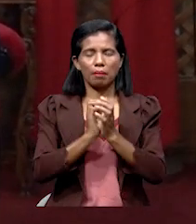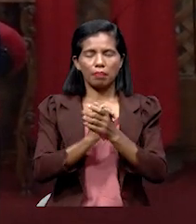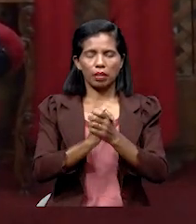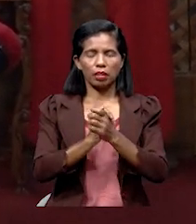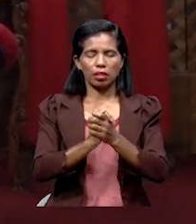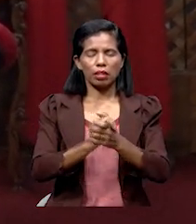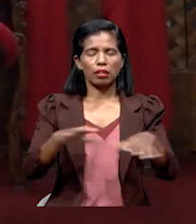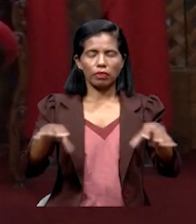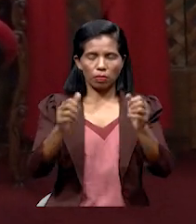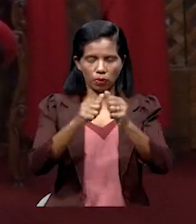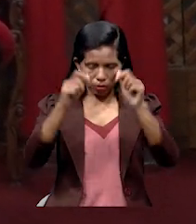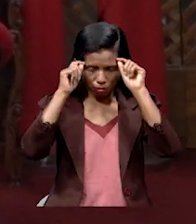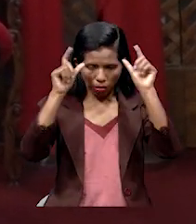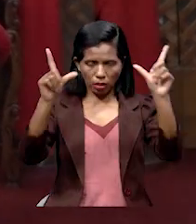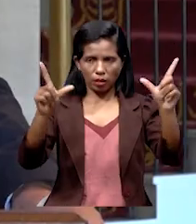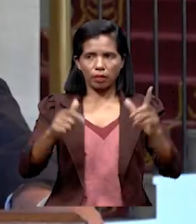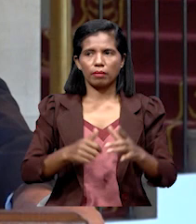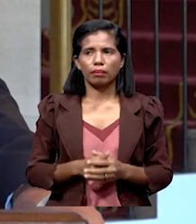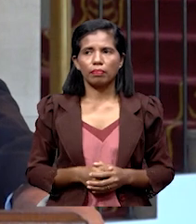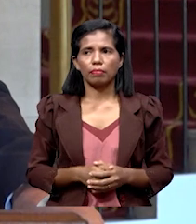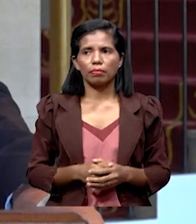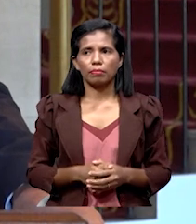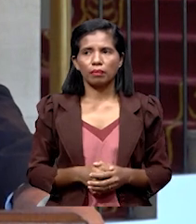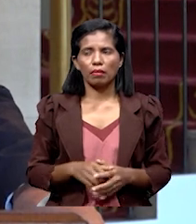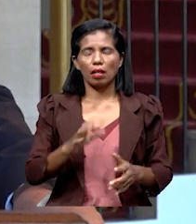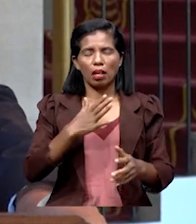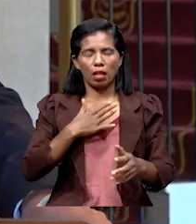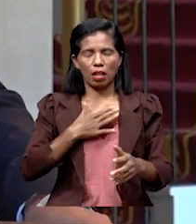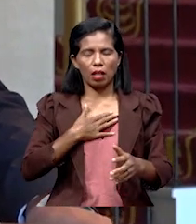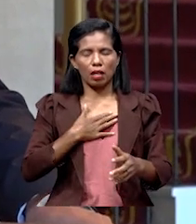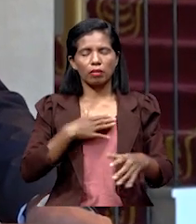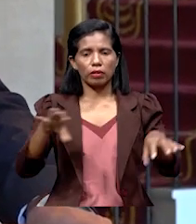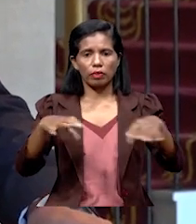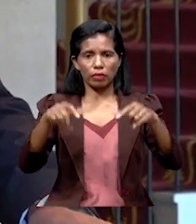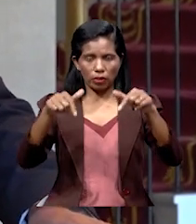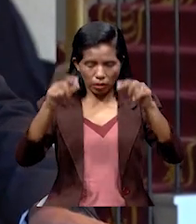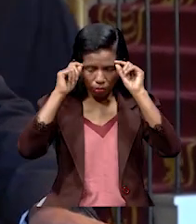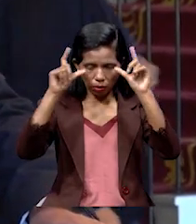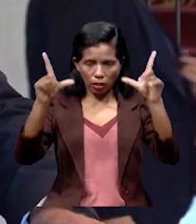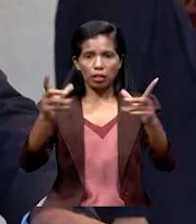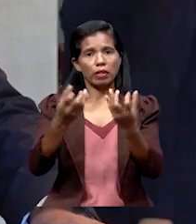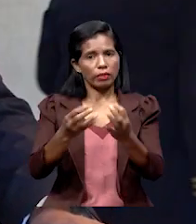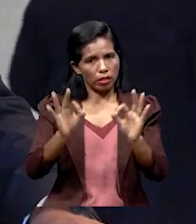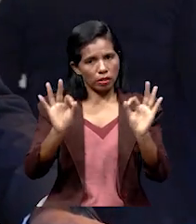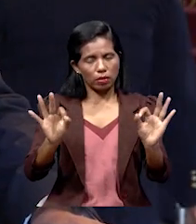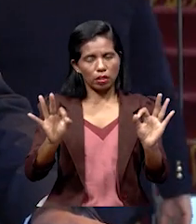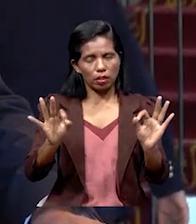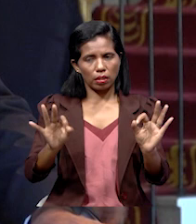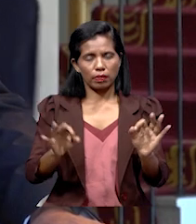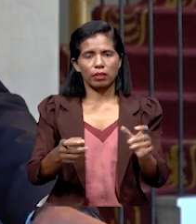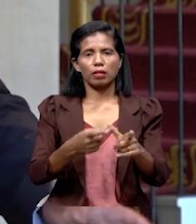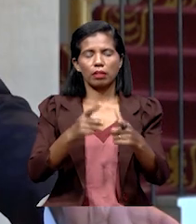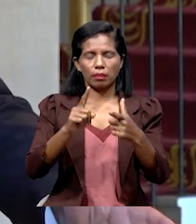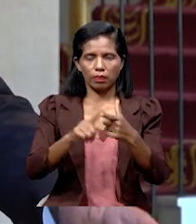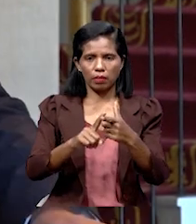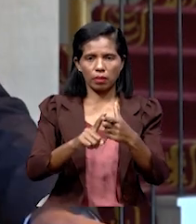Portugal. Eu estou a terminar o meu mandato aqui em Timor-Leste, portanto chegou a hora de partir para